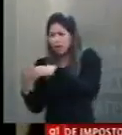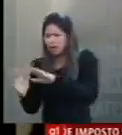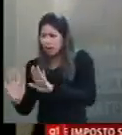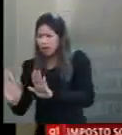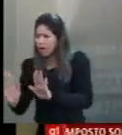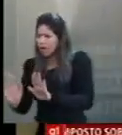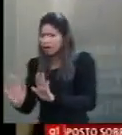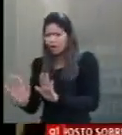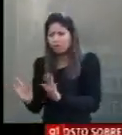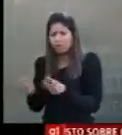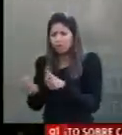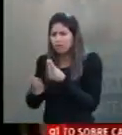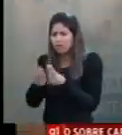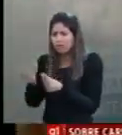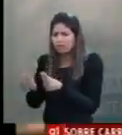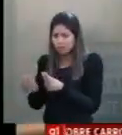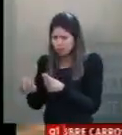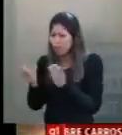você...